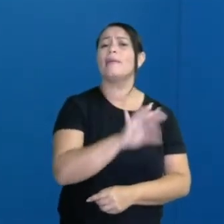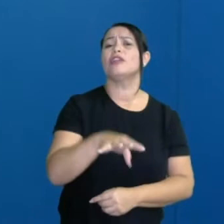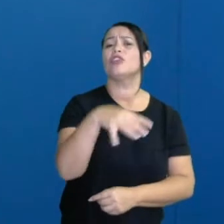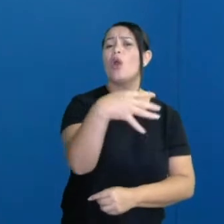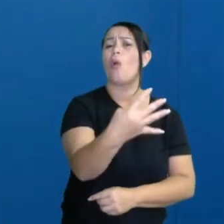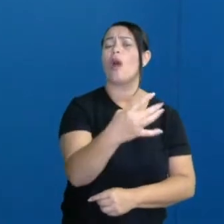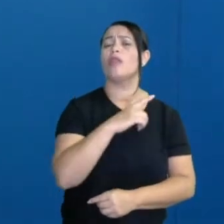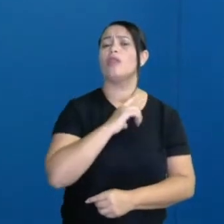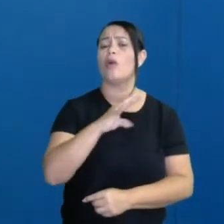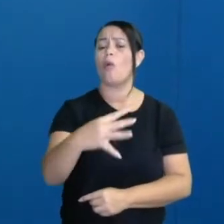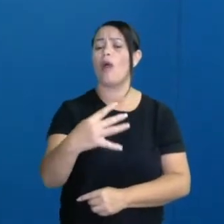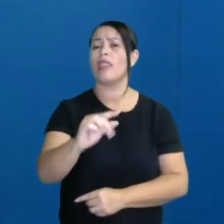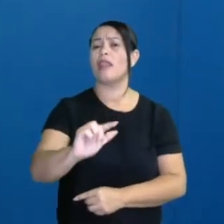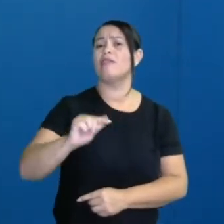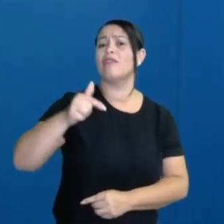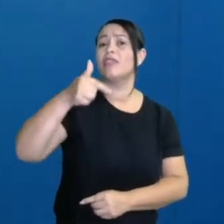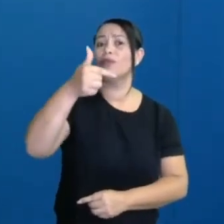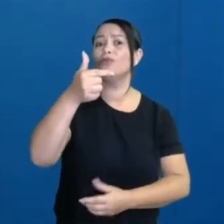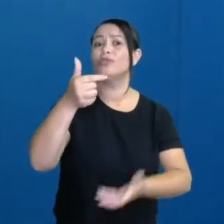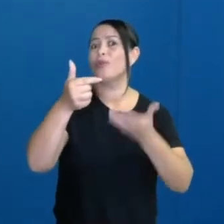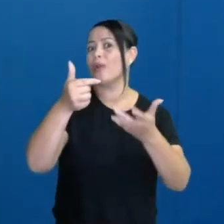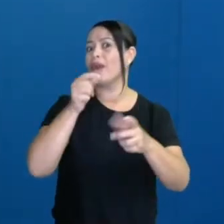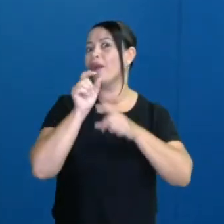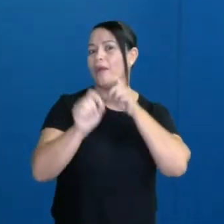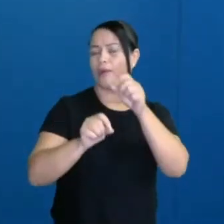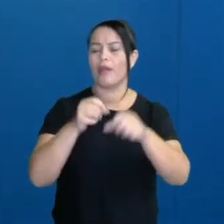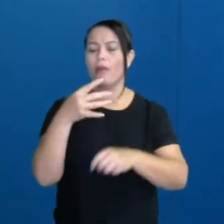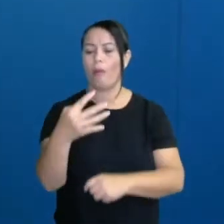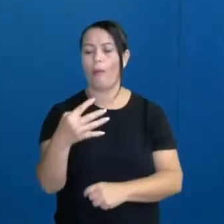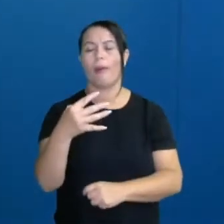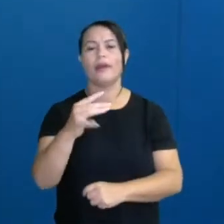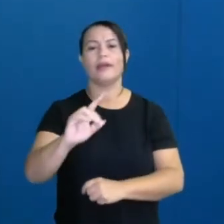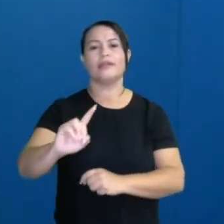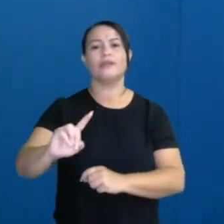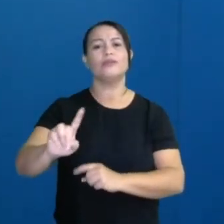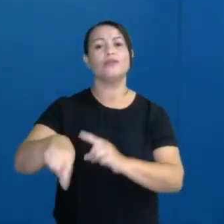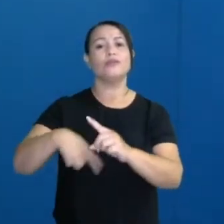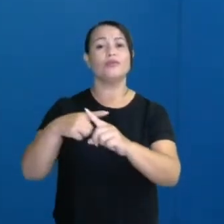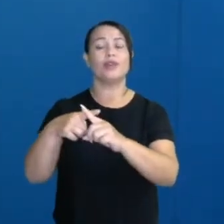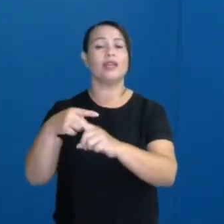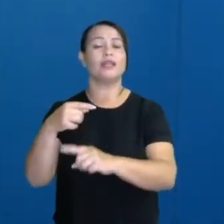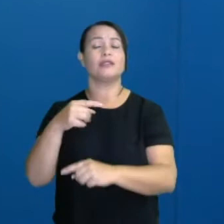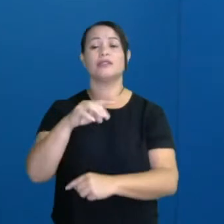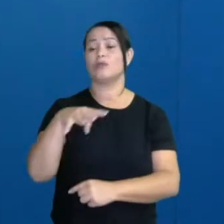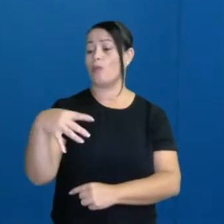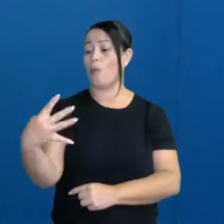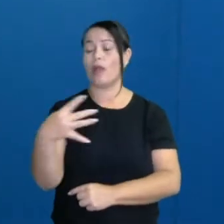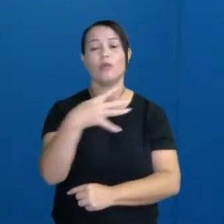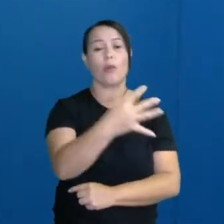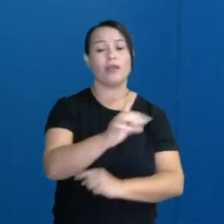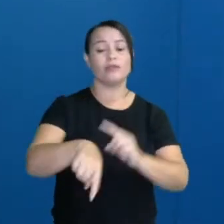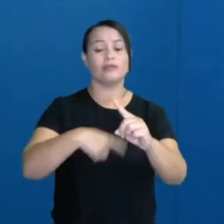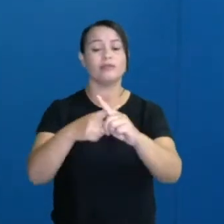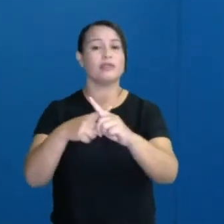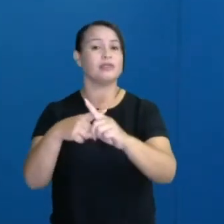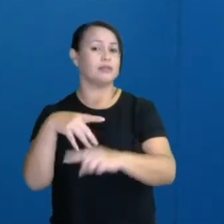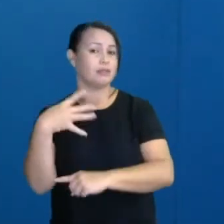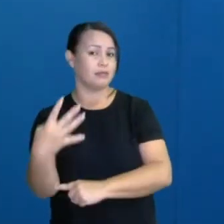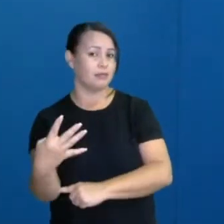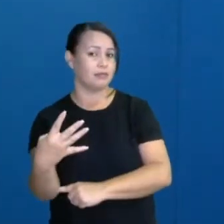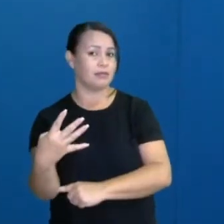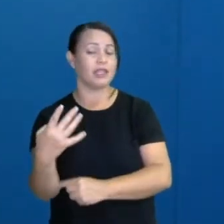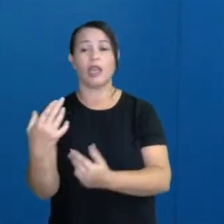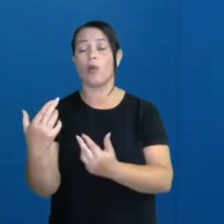4 elevado a 2. Que eu vou querer quem? Eu vou querer 4 duas vezes. Ou seja, eu vou ter 4